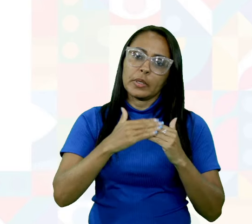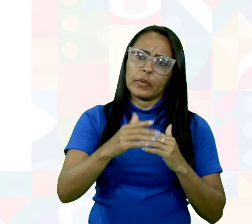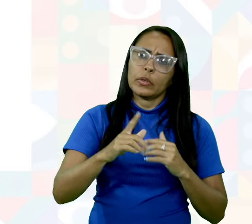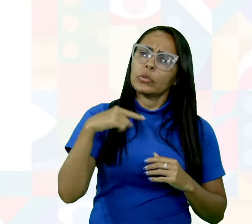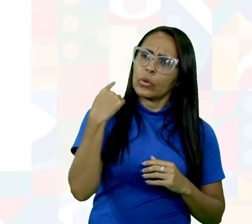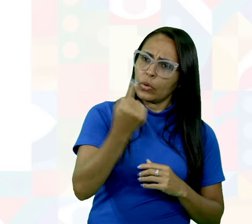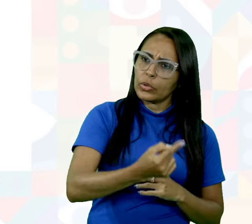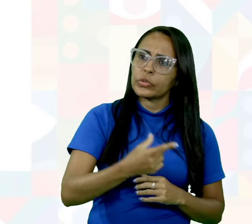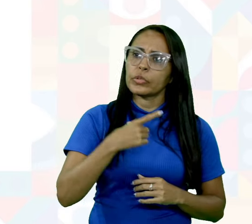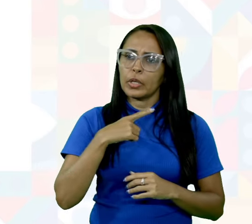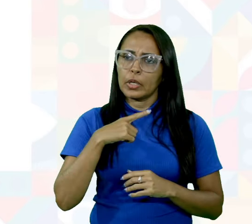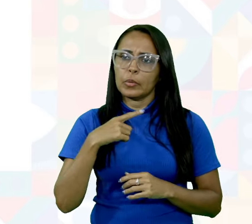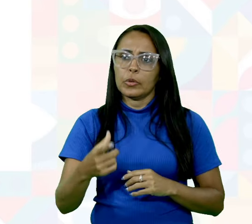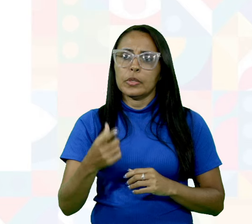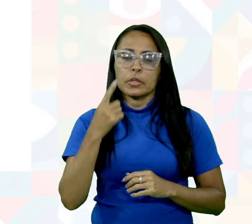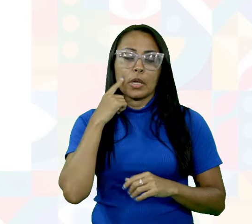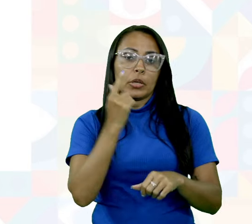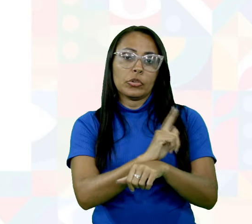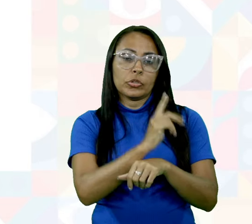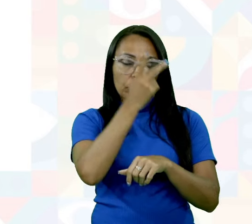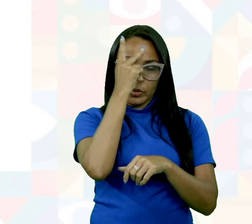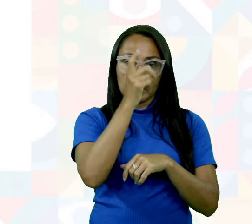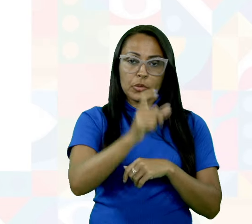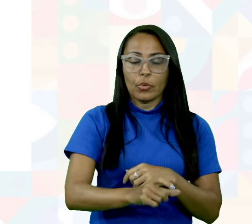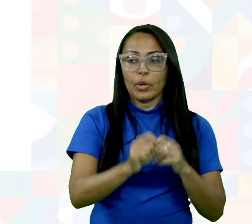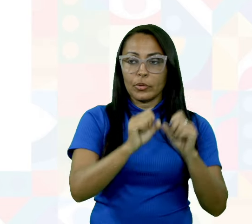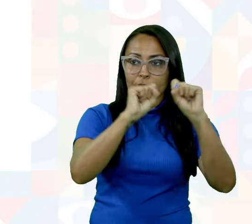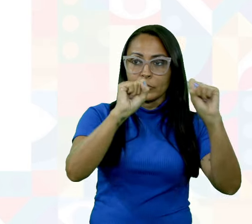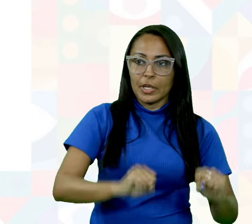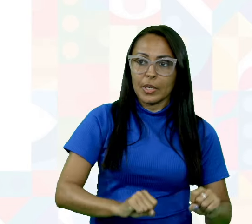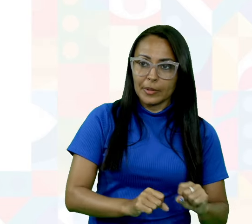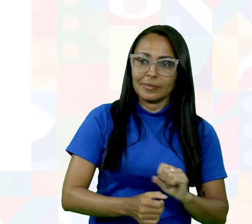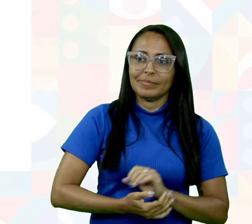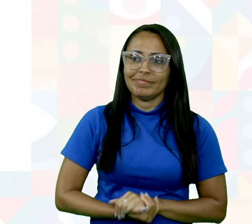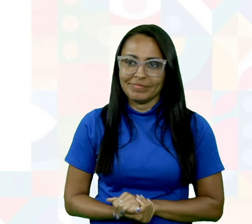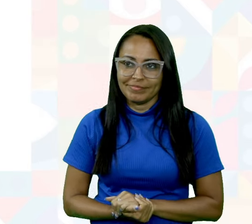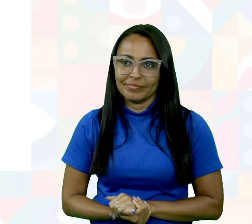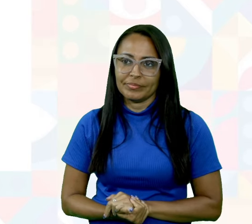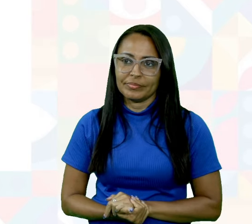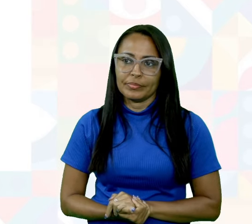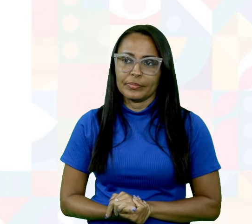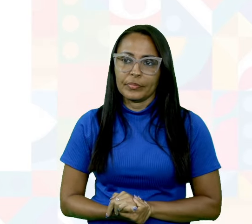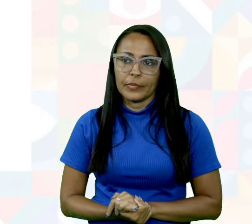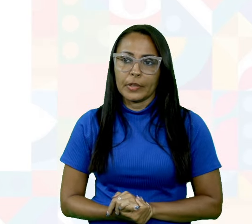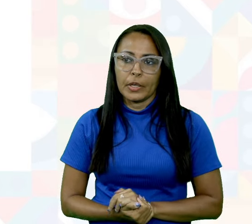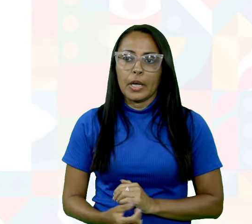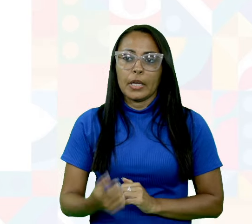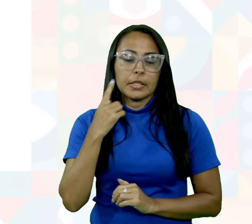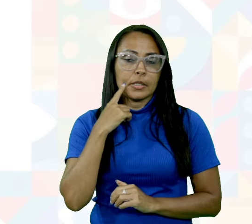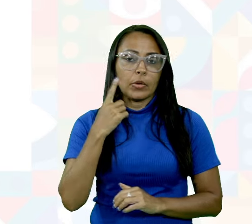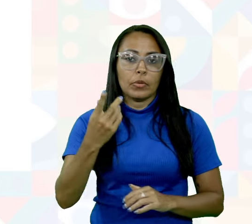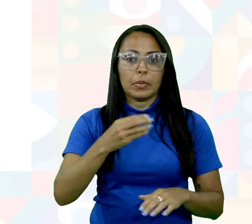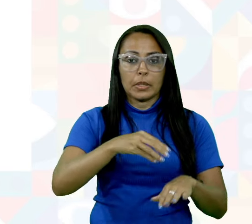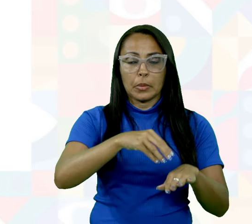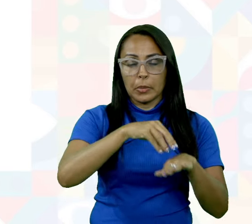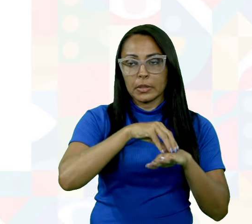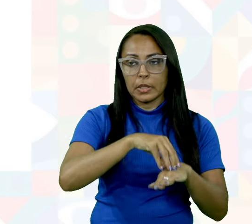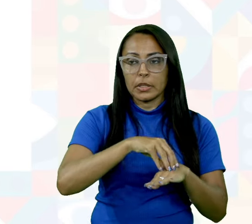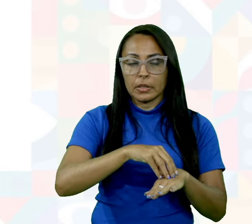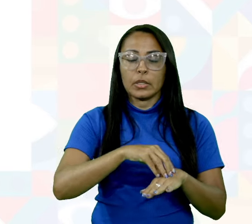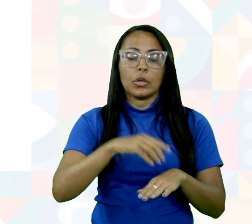o reforço da gestão de pessoas no sistema logístico de transporte. Portanto, gente, o fato de vocês estarem no curso técnico